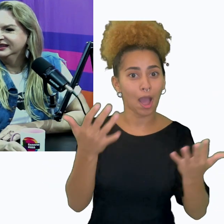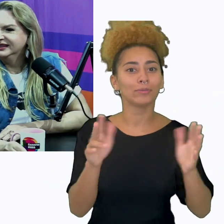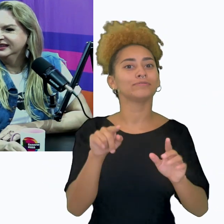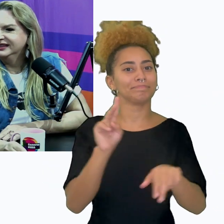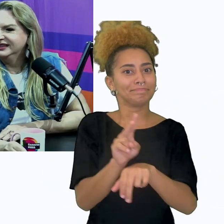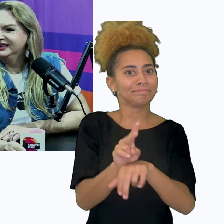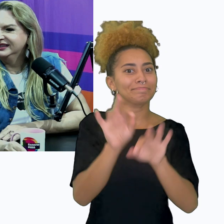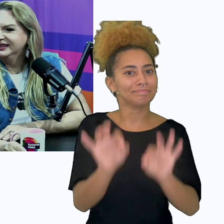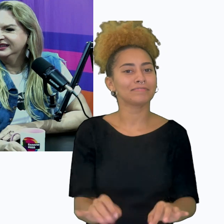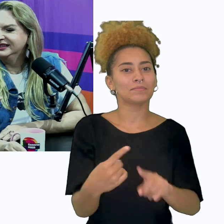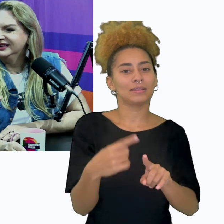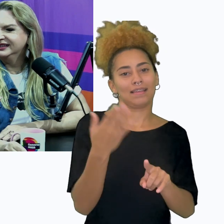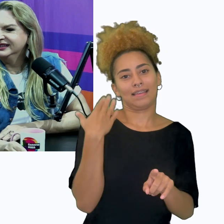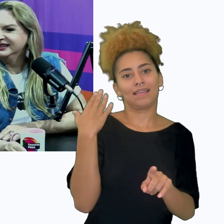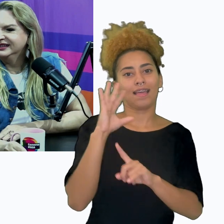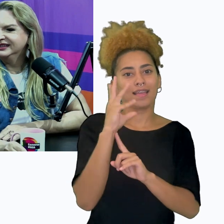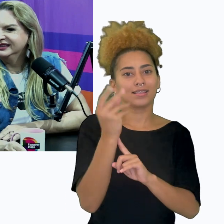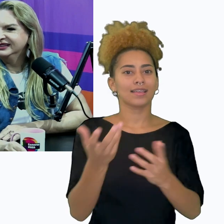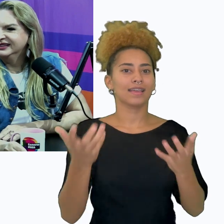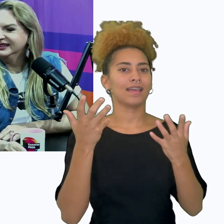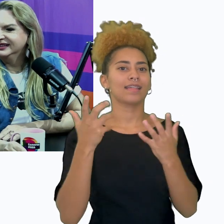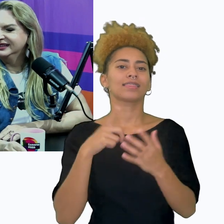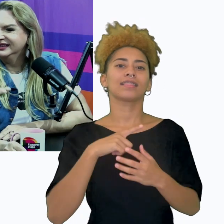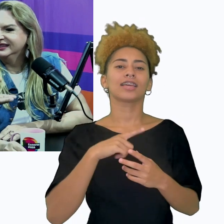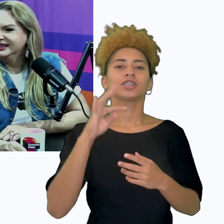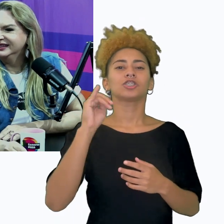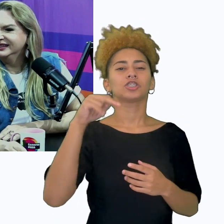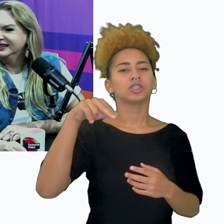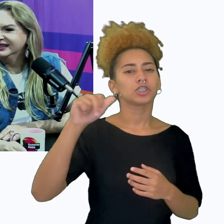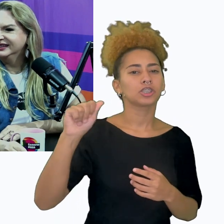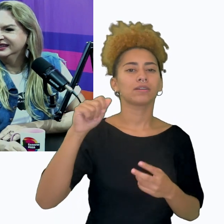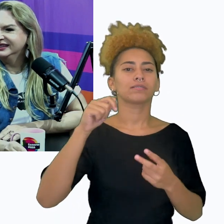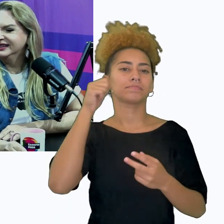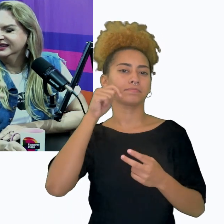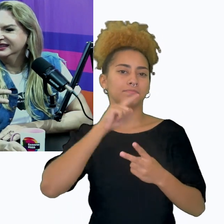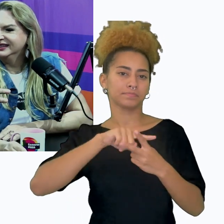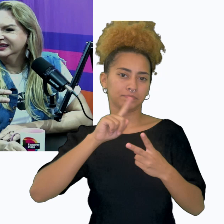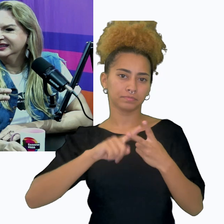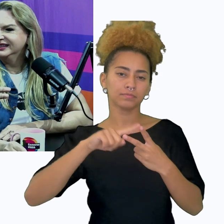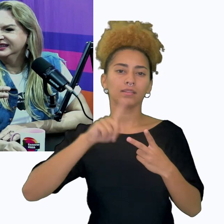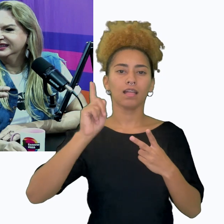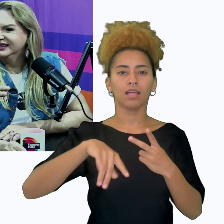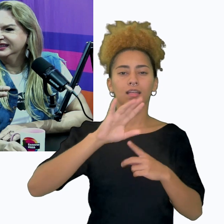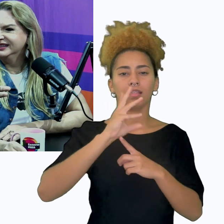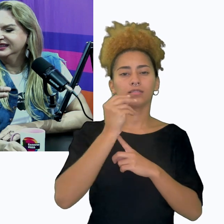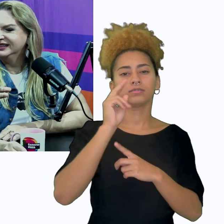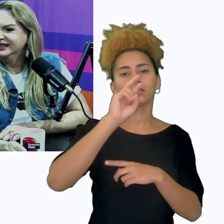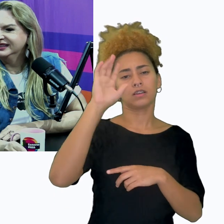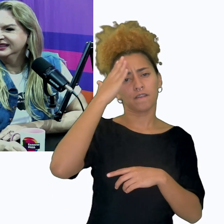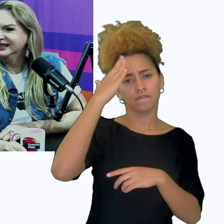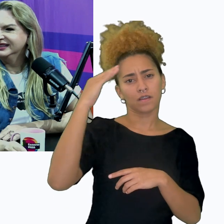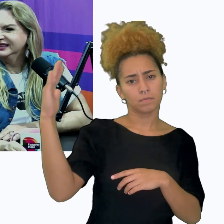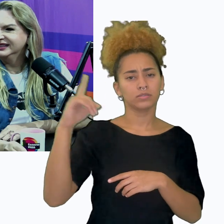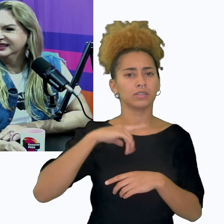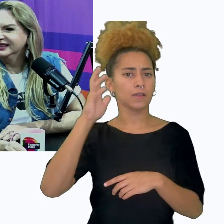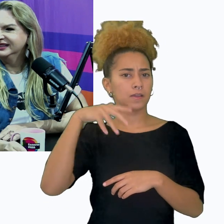eu queria ser artista, né? E tinha naquela época a Nina Hagen e a Tina Turner, que tá fazendo muito sucesso. A Tina fazia